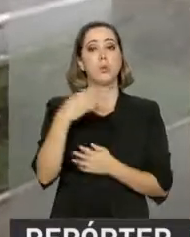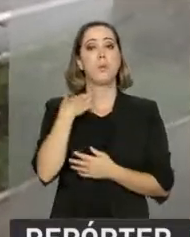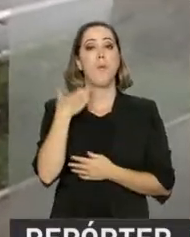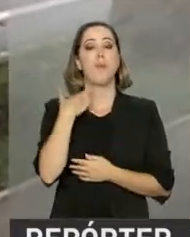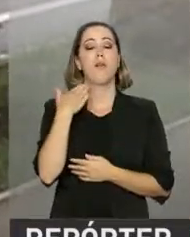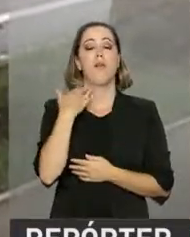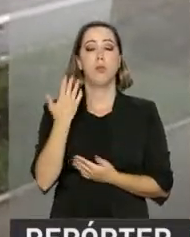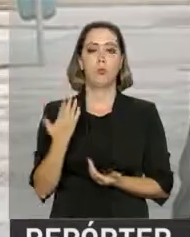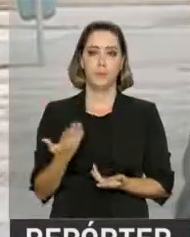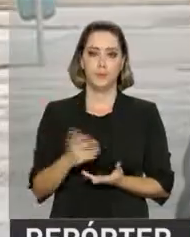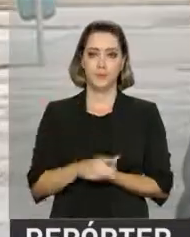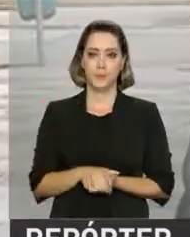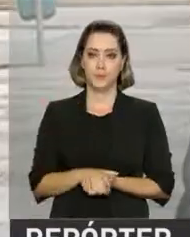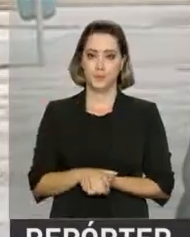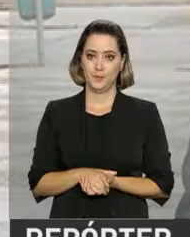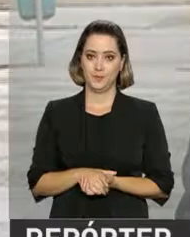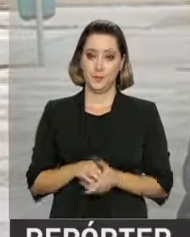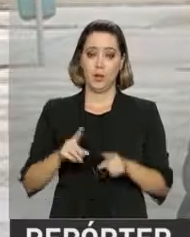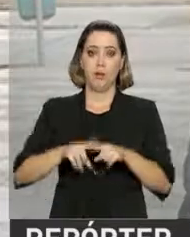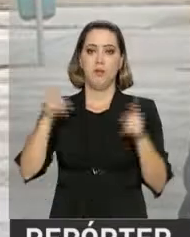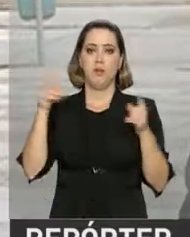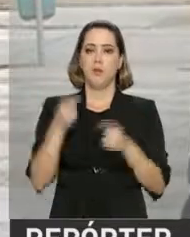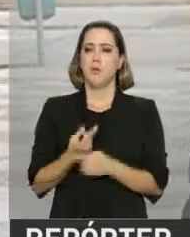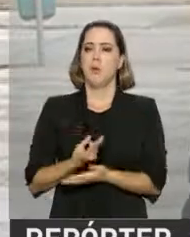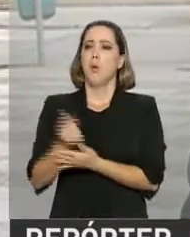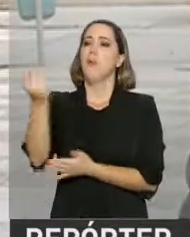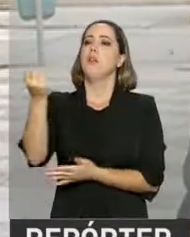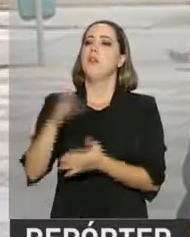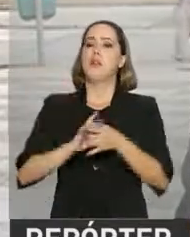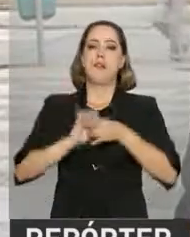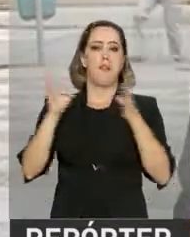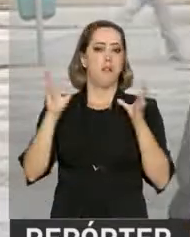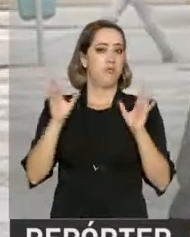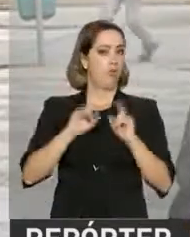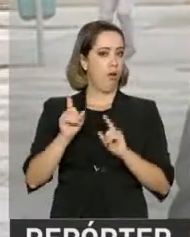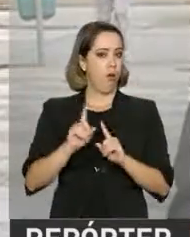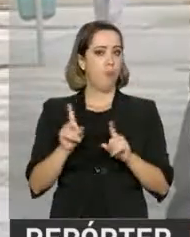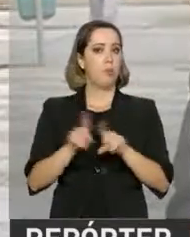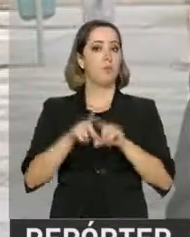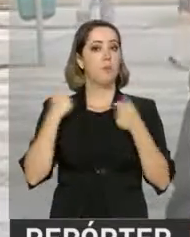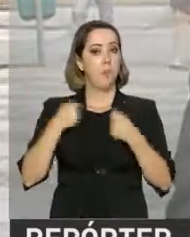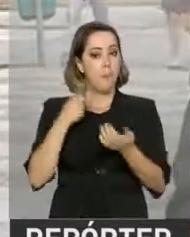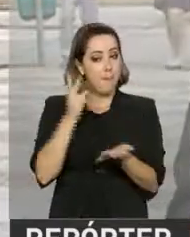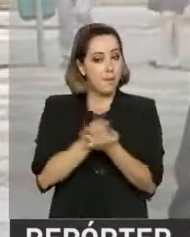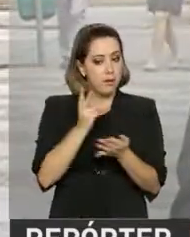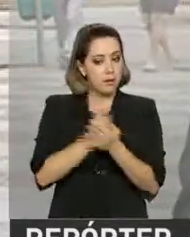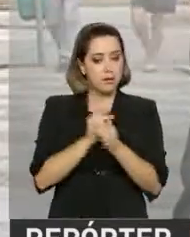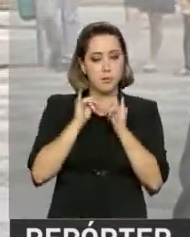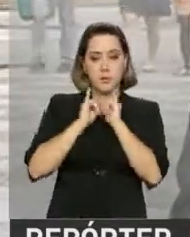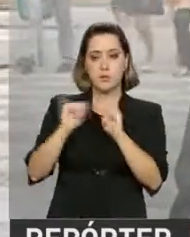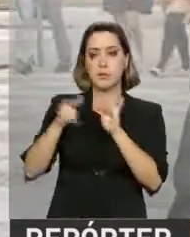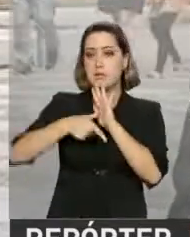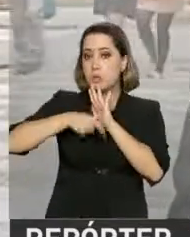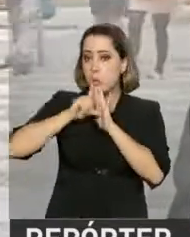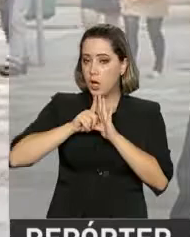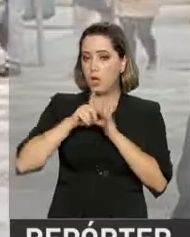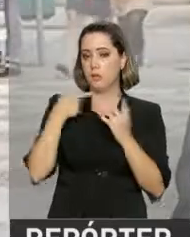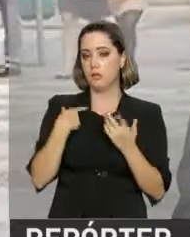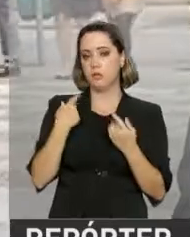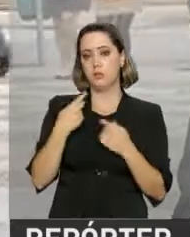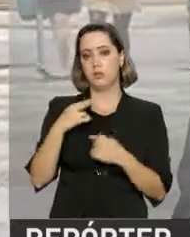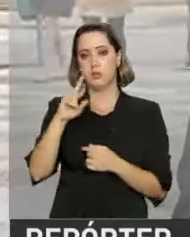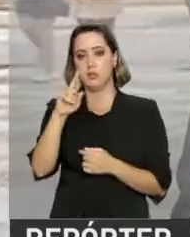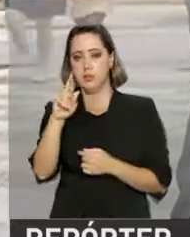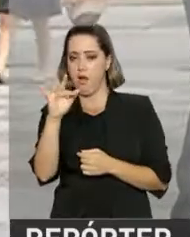banco, eu tenho aplicação. Mas o dinheiro não é liberado assim automaticamente. Mesmo para quem apresenta a declaração nos primeiros dias, a